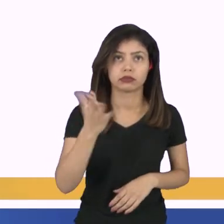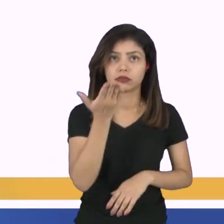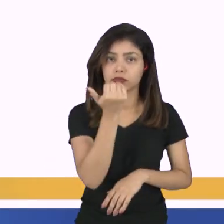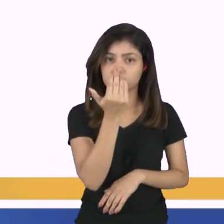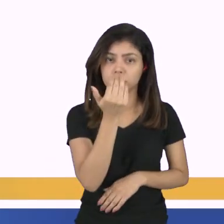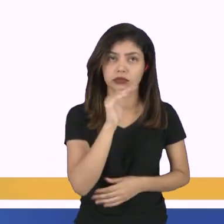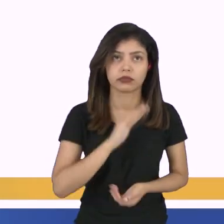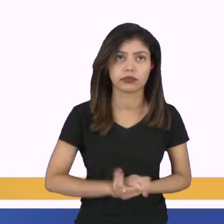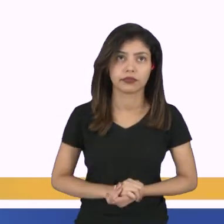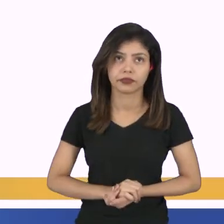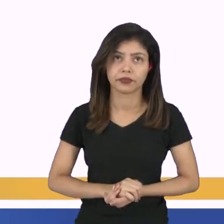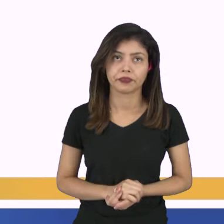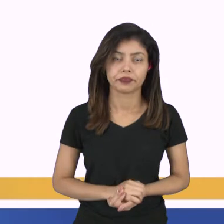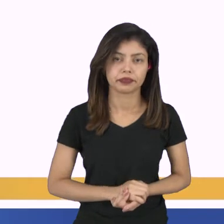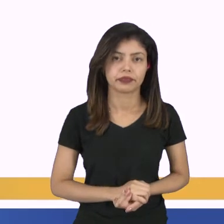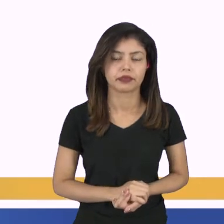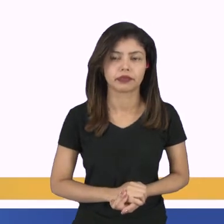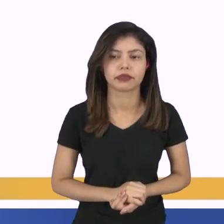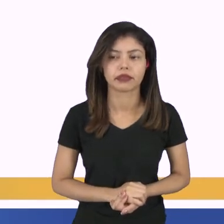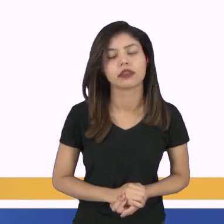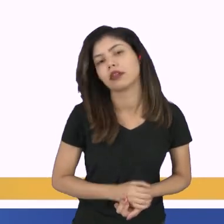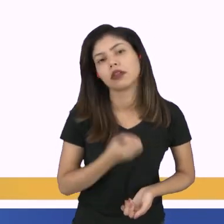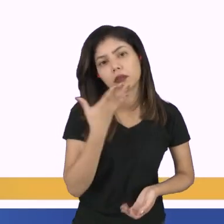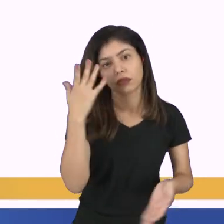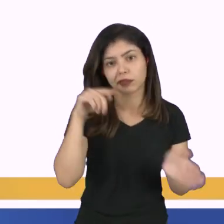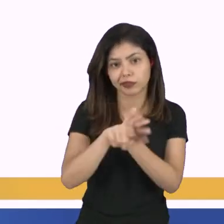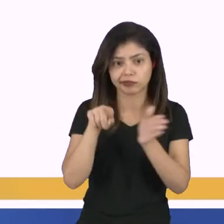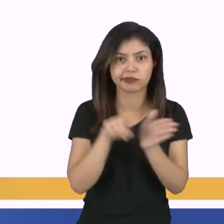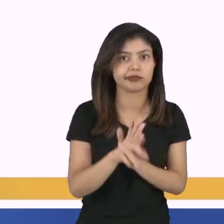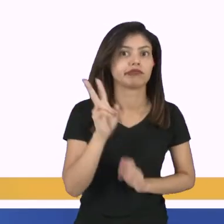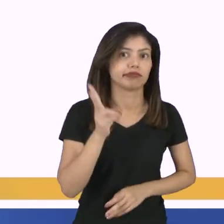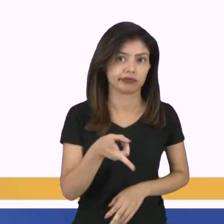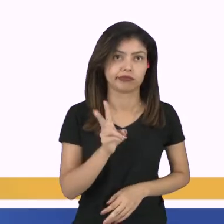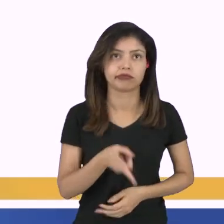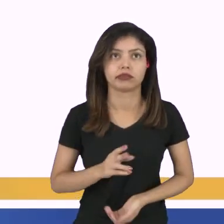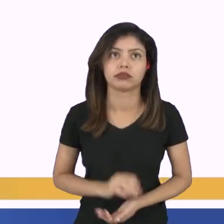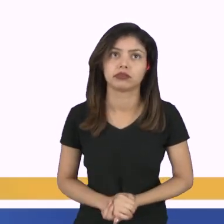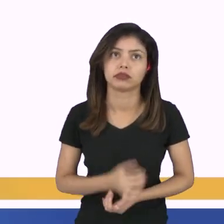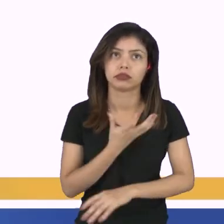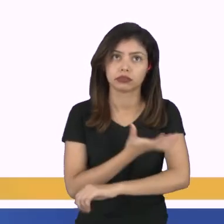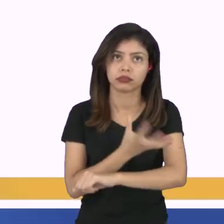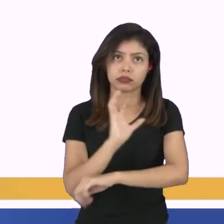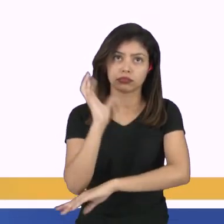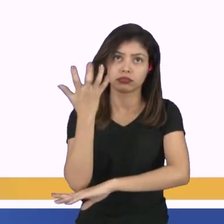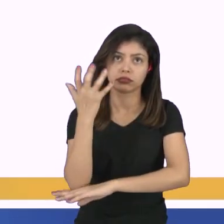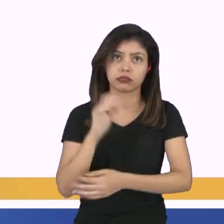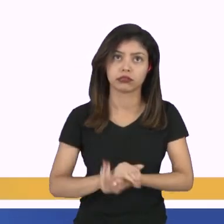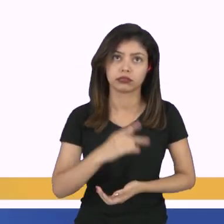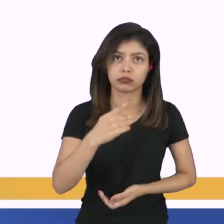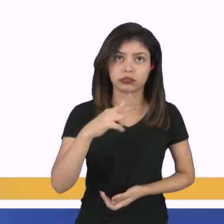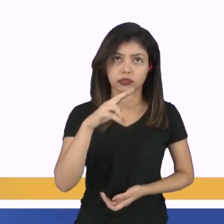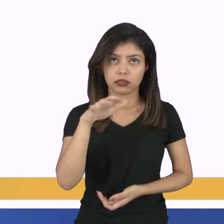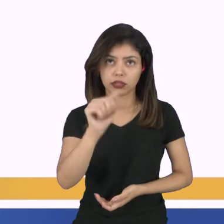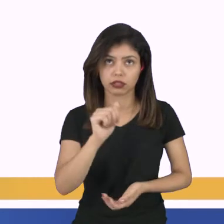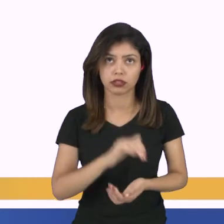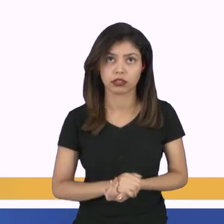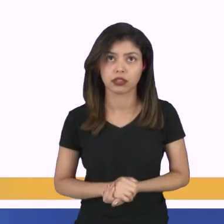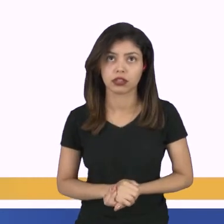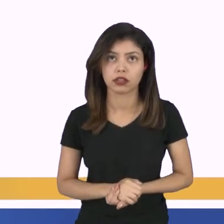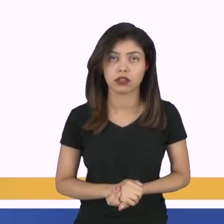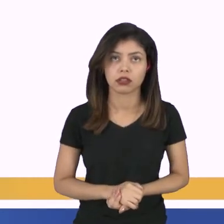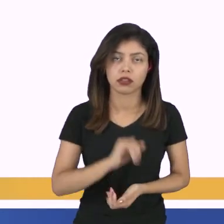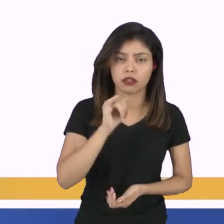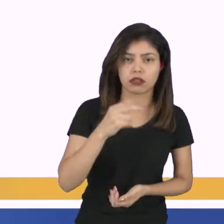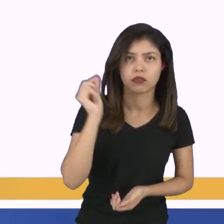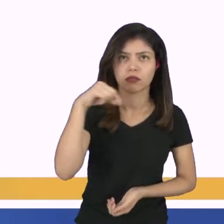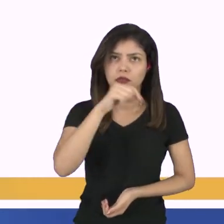do alimento, né, que isso é uma coisa que é bastante questionável. E as plantas torna as plantas mais resistentes às pragas, né,